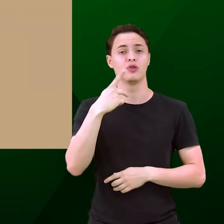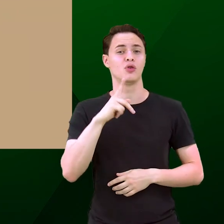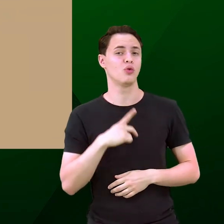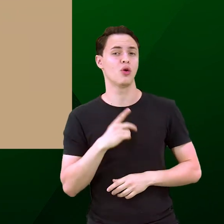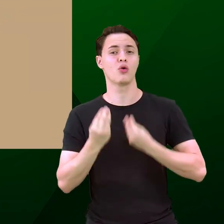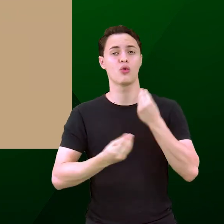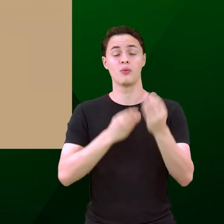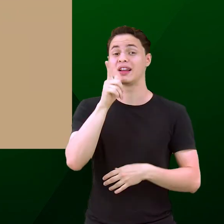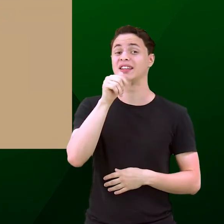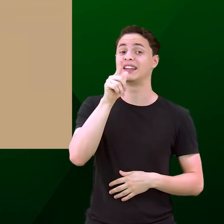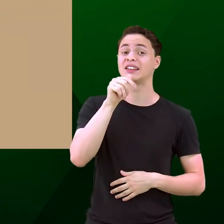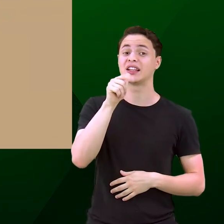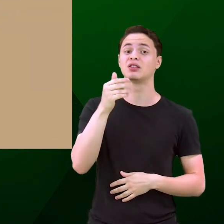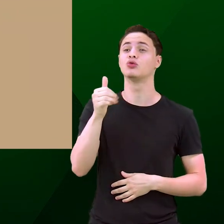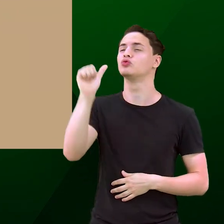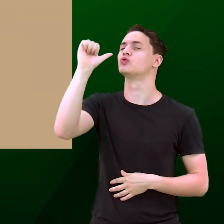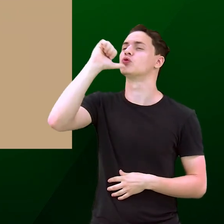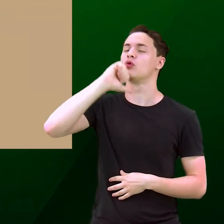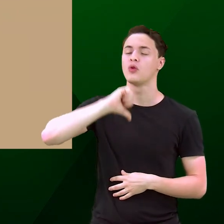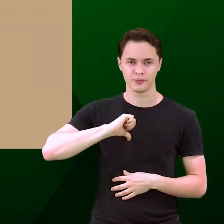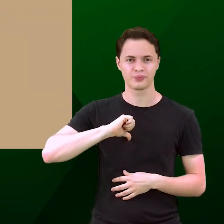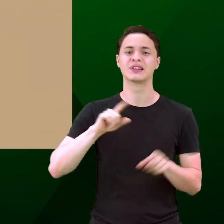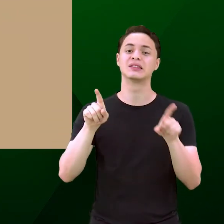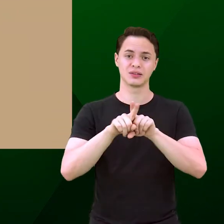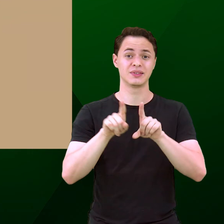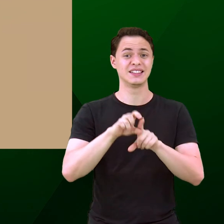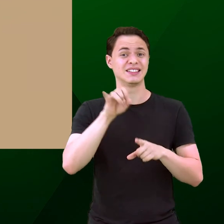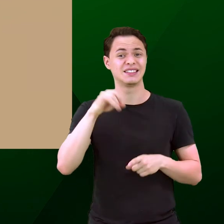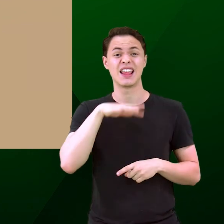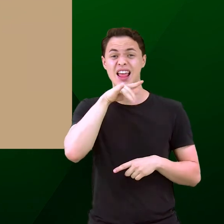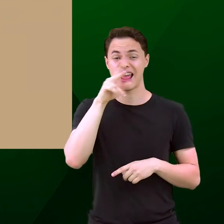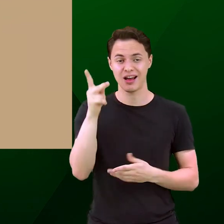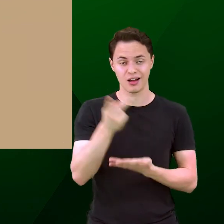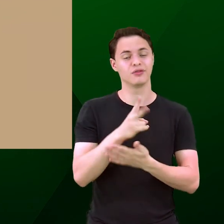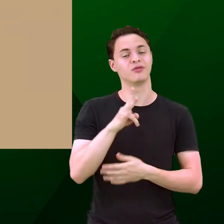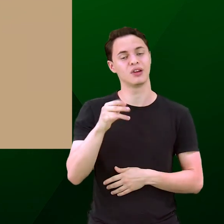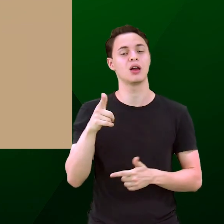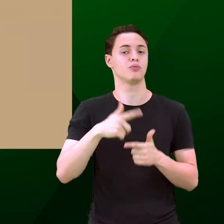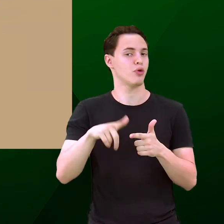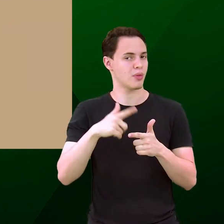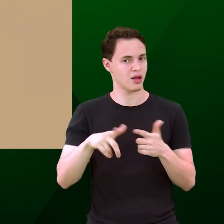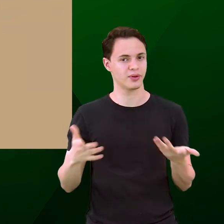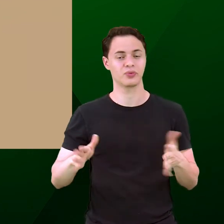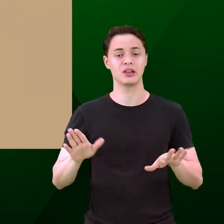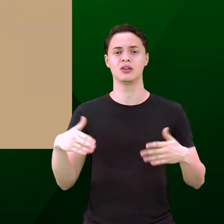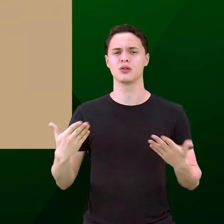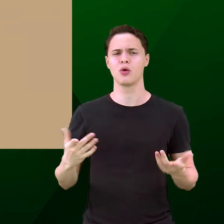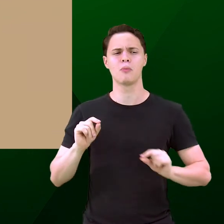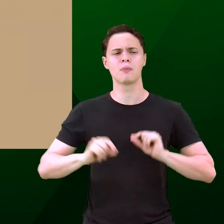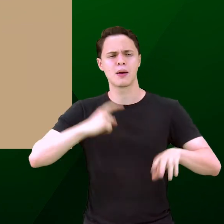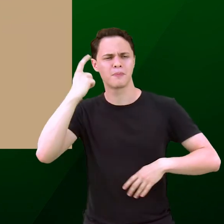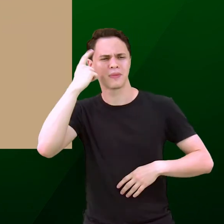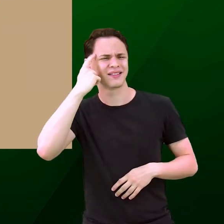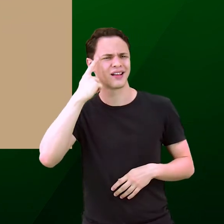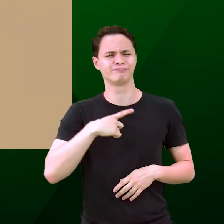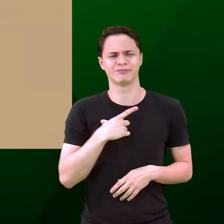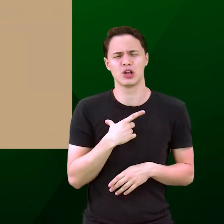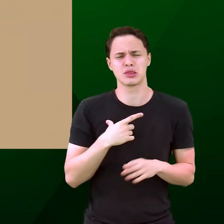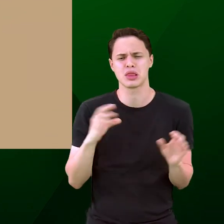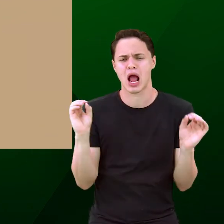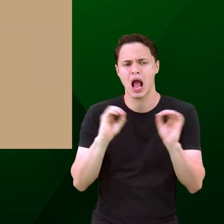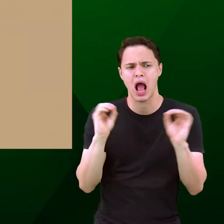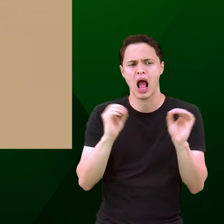opa, não aguento mais. Chega, parei, né? Vou me machucar. Né? É isso o resumo da ópera,